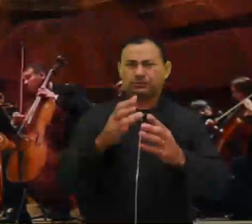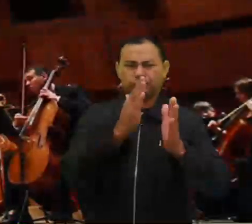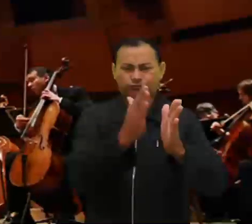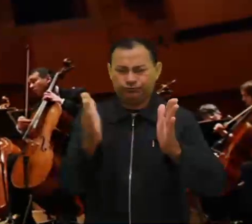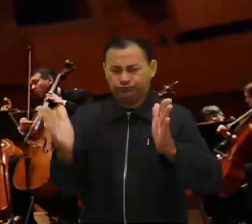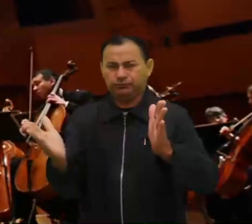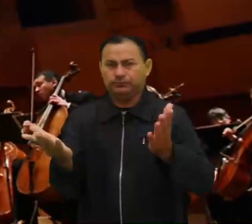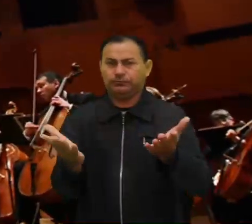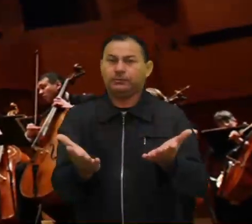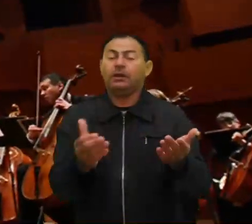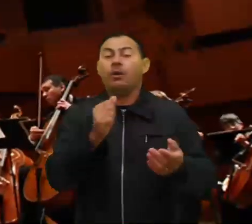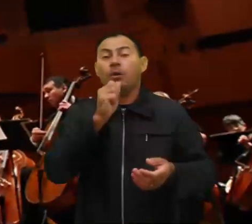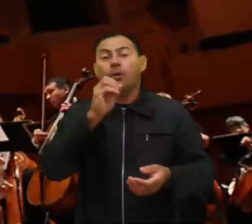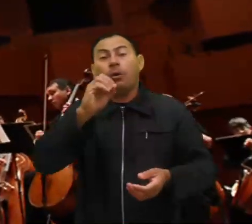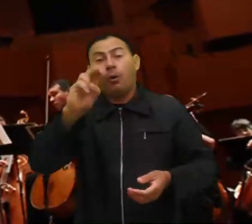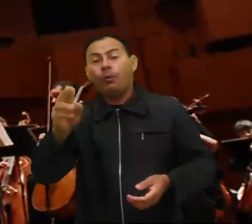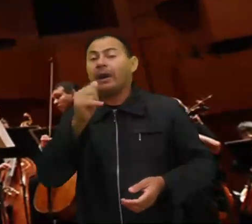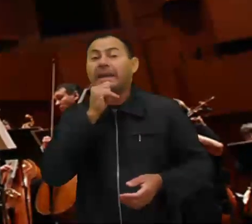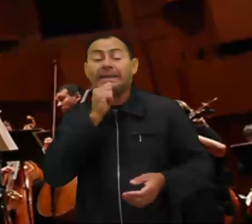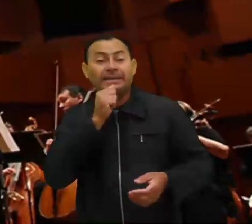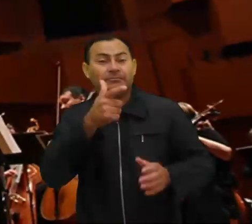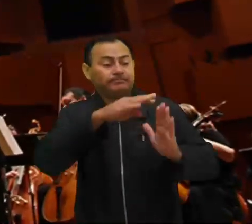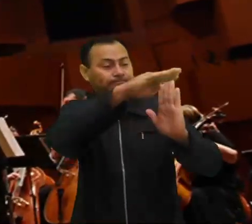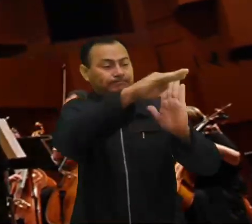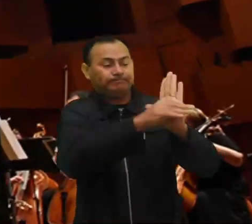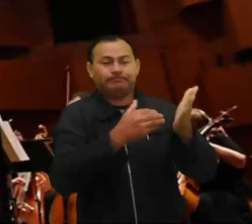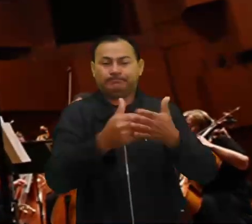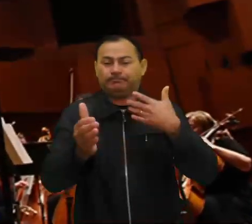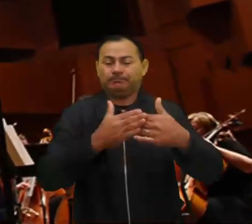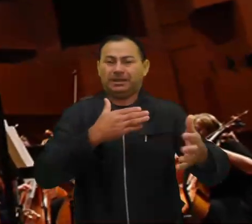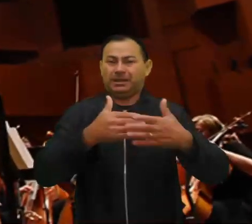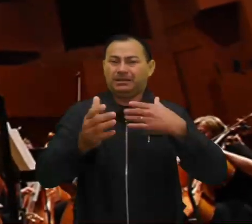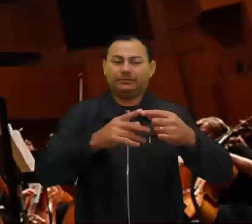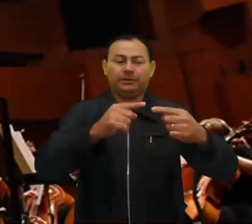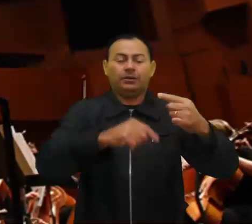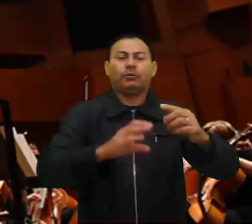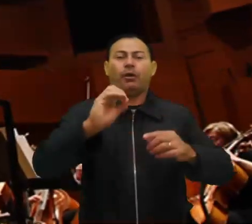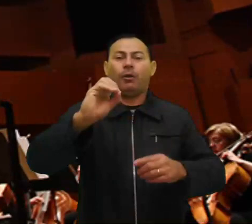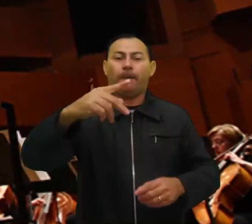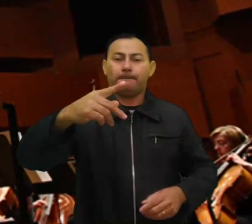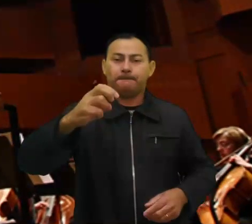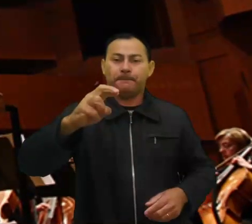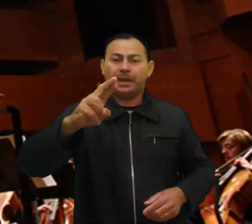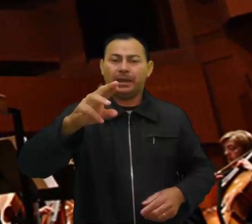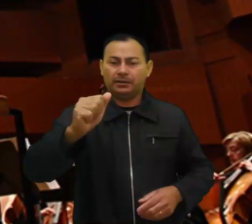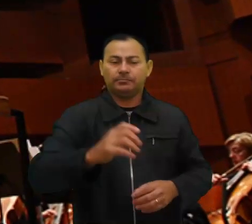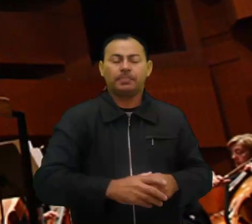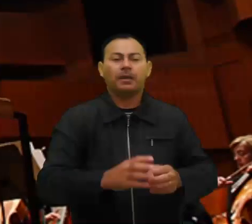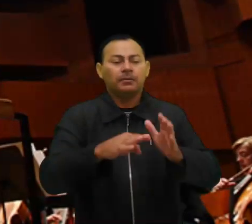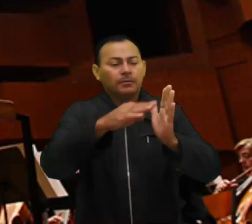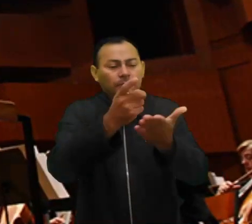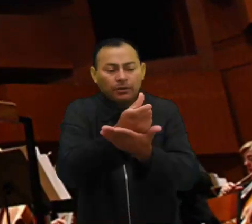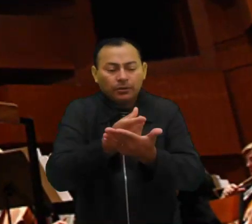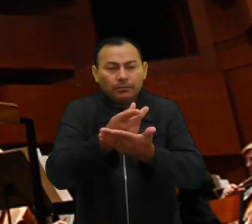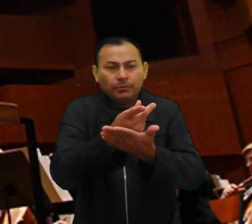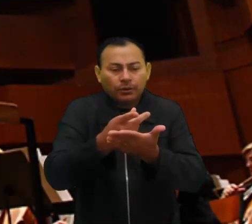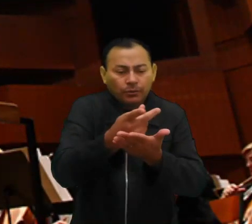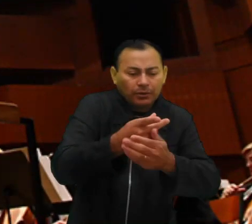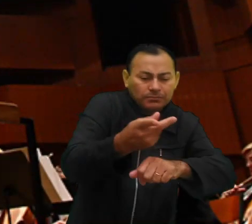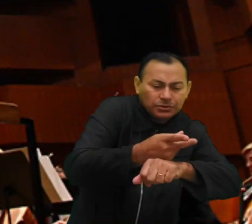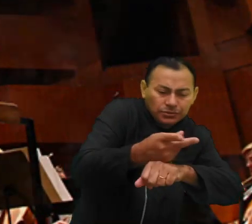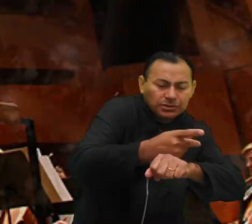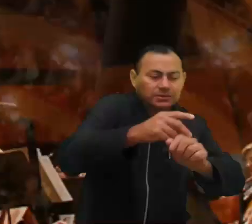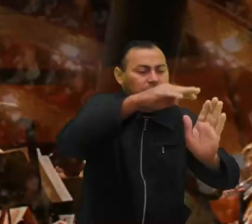cronológica, ou ainda que o programa não tenha nada a ver com a ópera em si. Você procura a programação do primeiro ato,